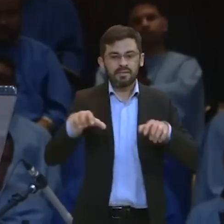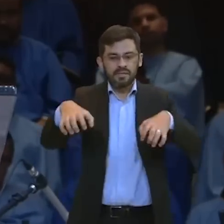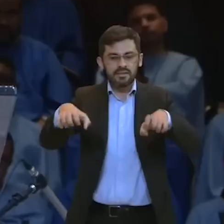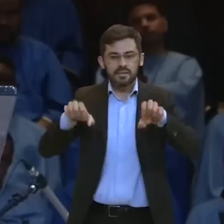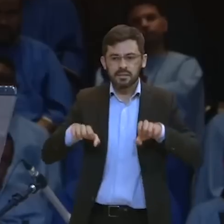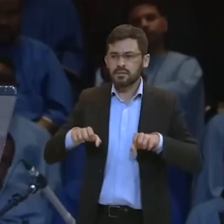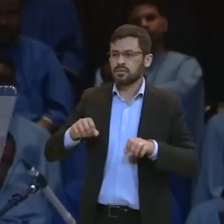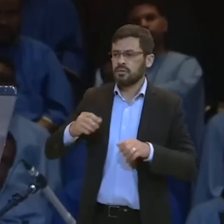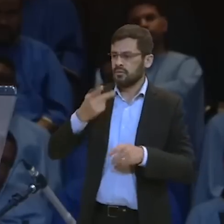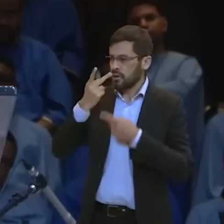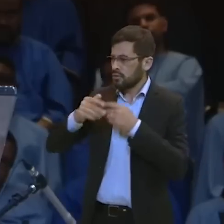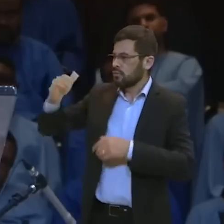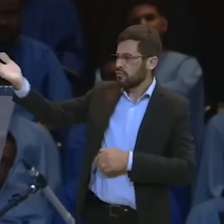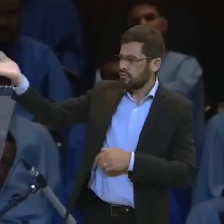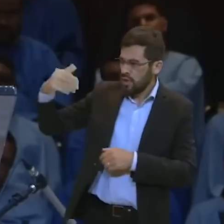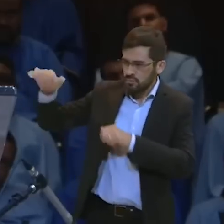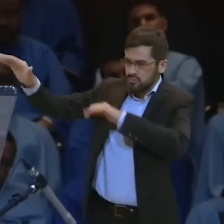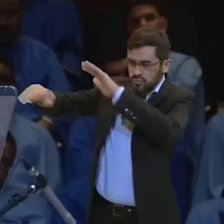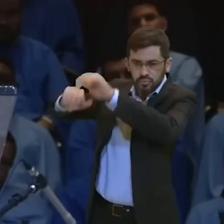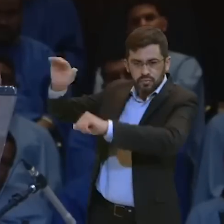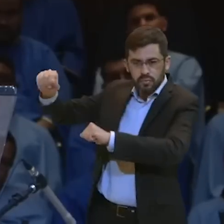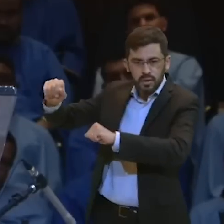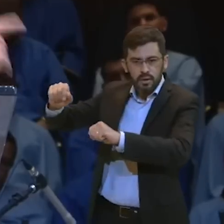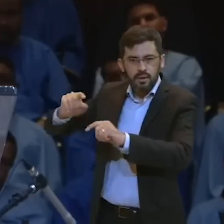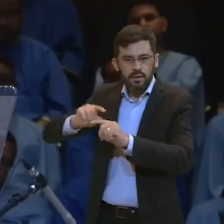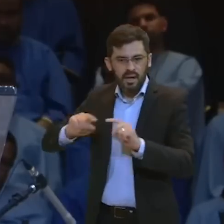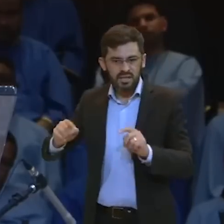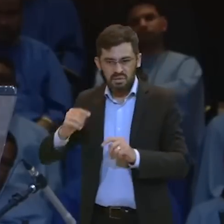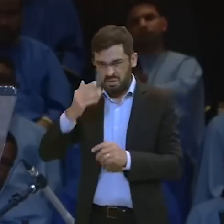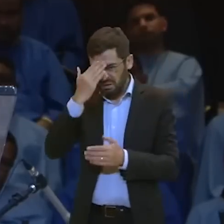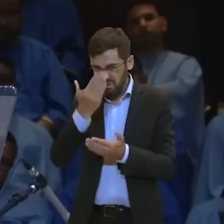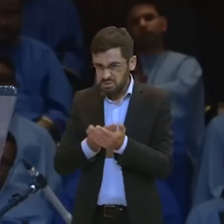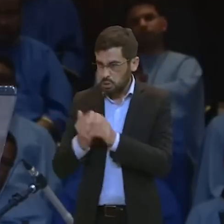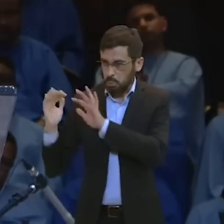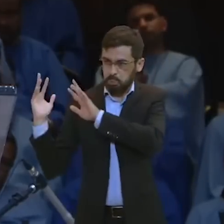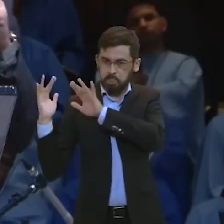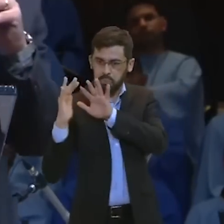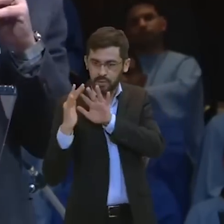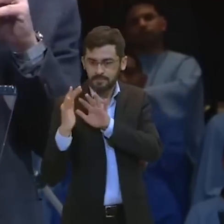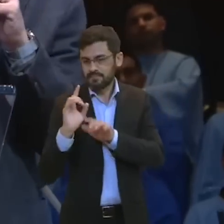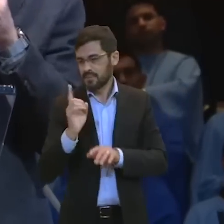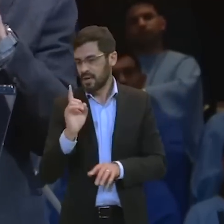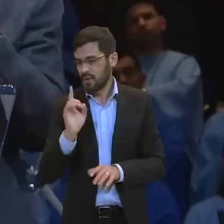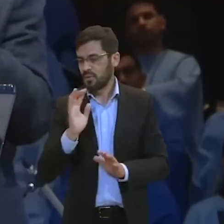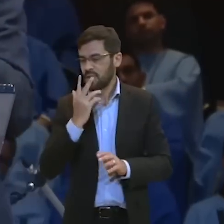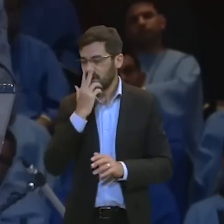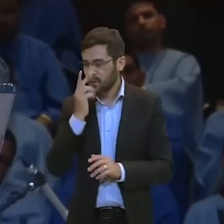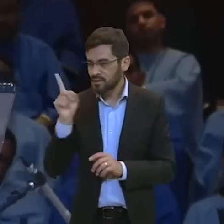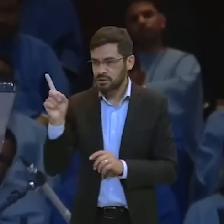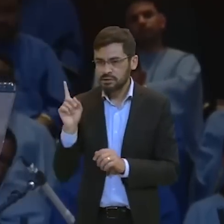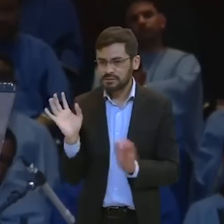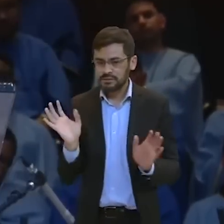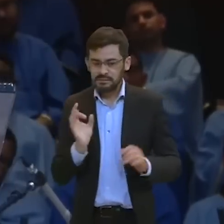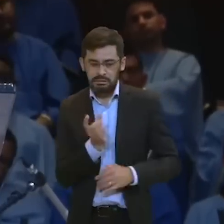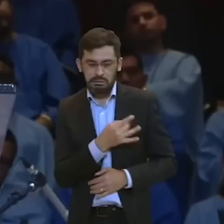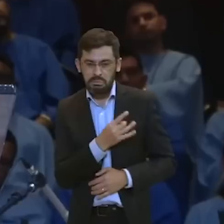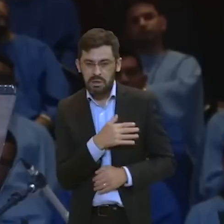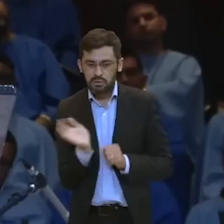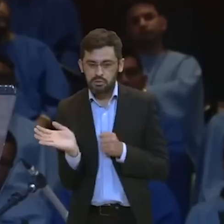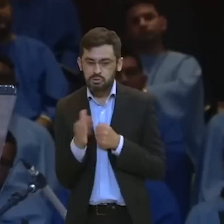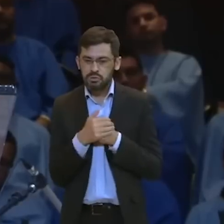e sacerdotes, venham aqui. E eu não acredito que todos os levitas e sacerdotes tenham comparecido, porque algum estava